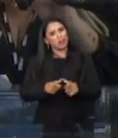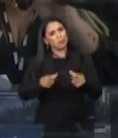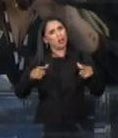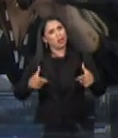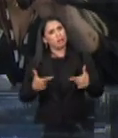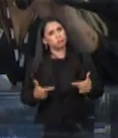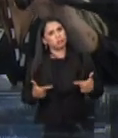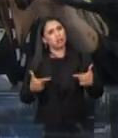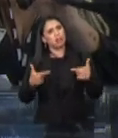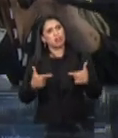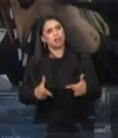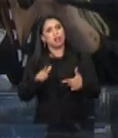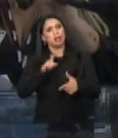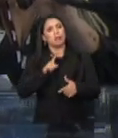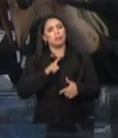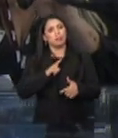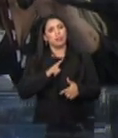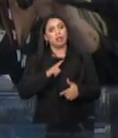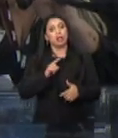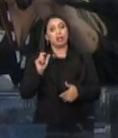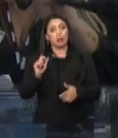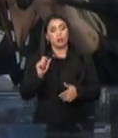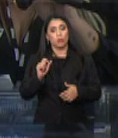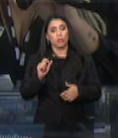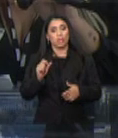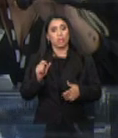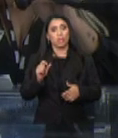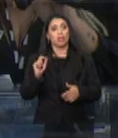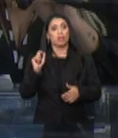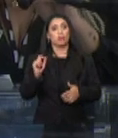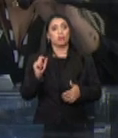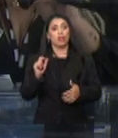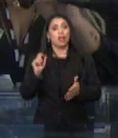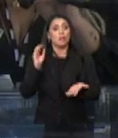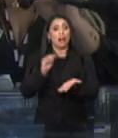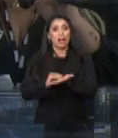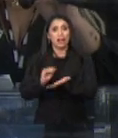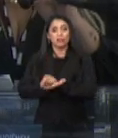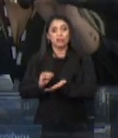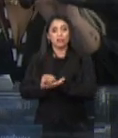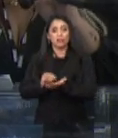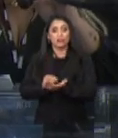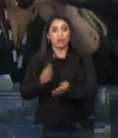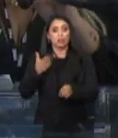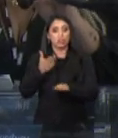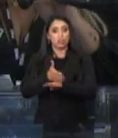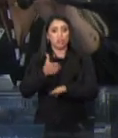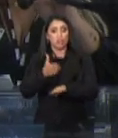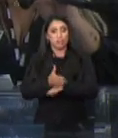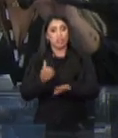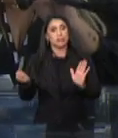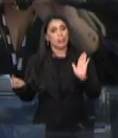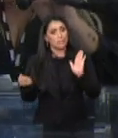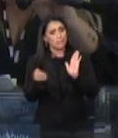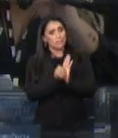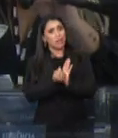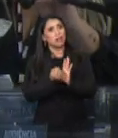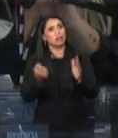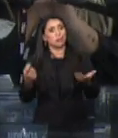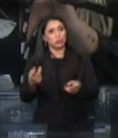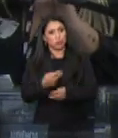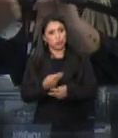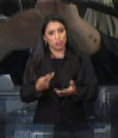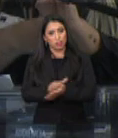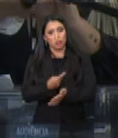condições efetivas para superar o quadro de violações e ausências de acessos que marcam a realidade da população